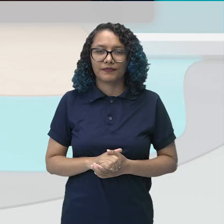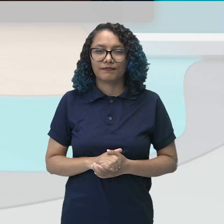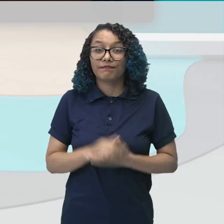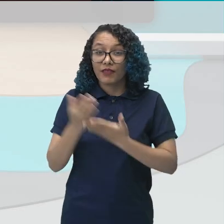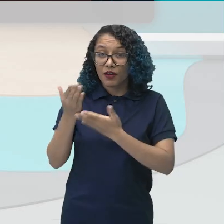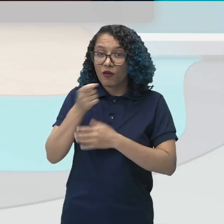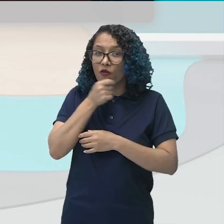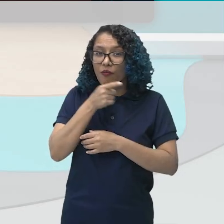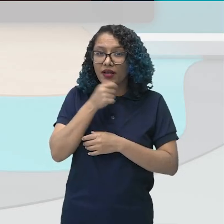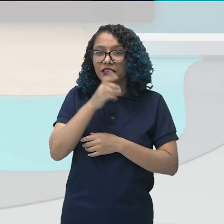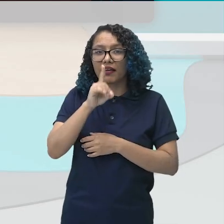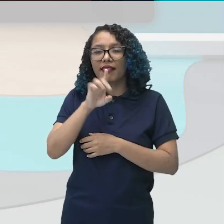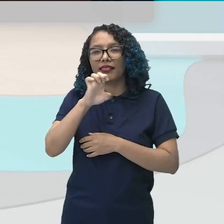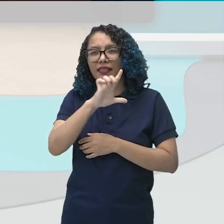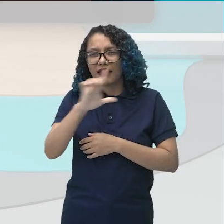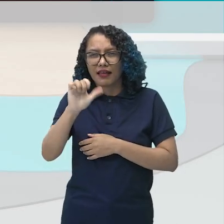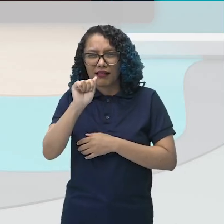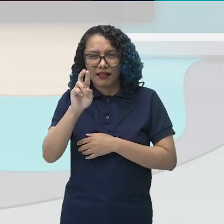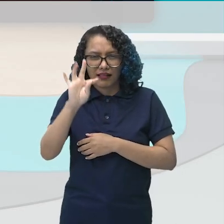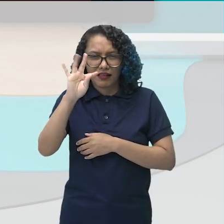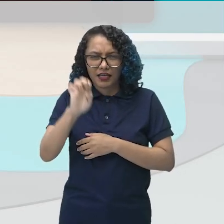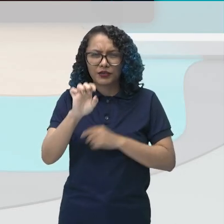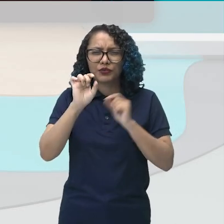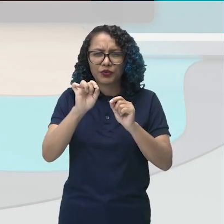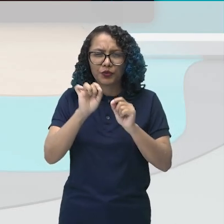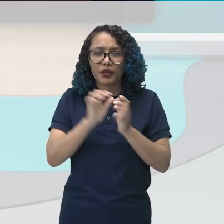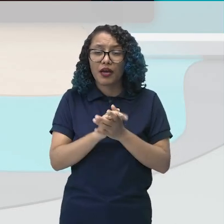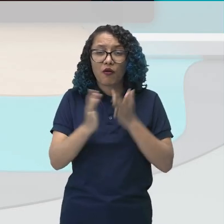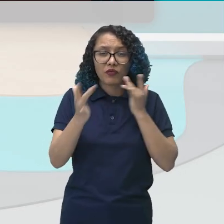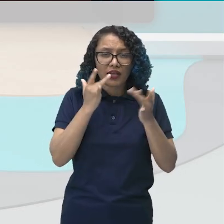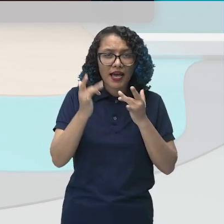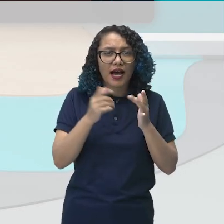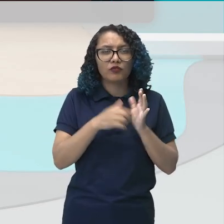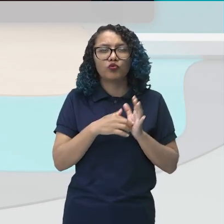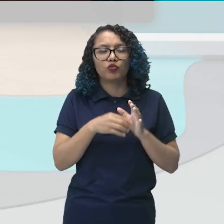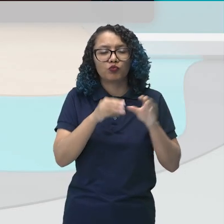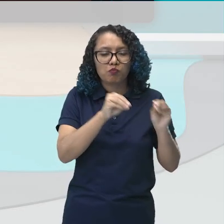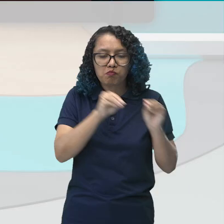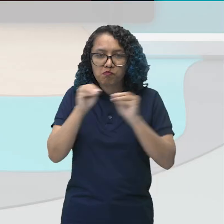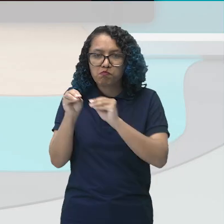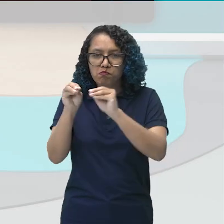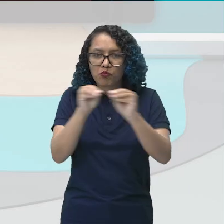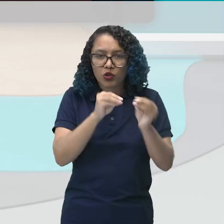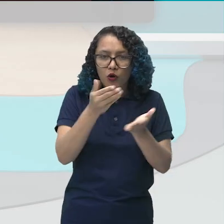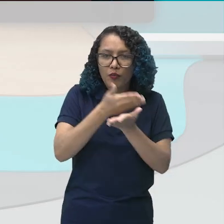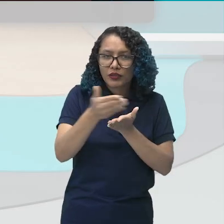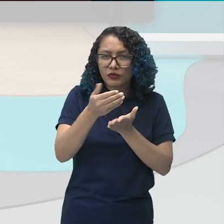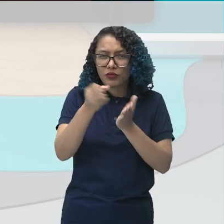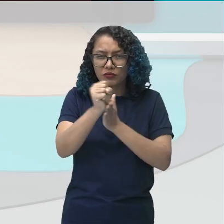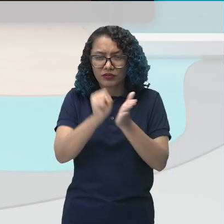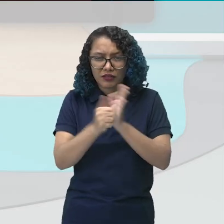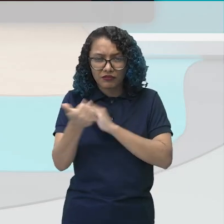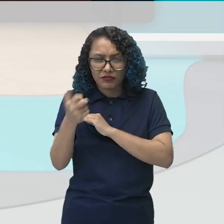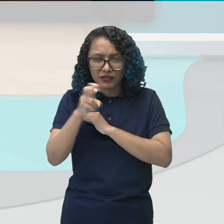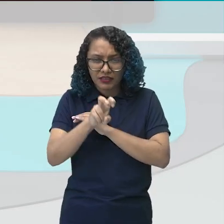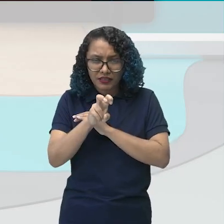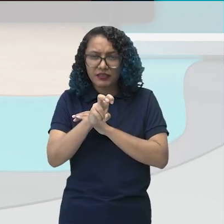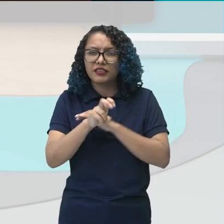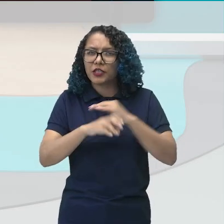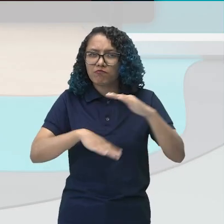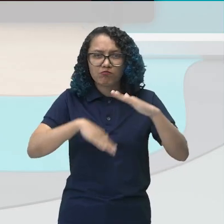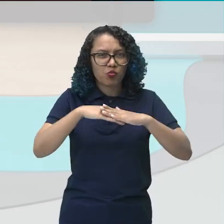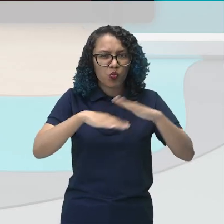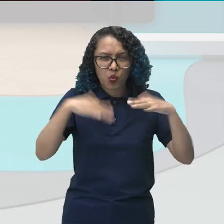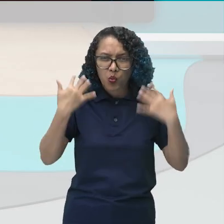a comédia dell'arte é um teatro popular ambulante que teve início no século XV e chegou ao ápice do século